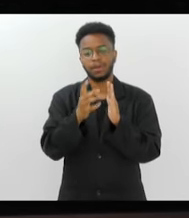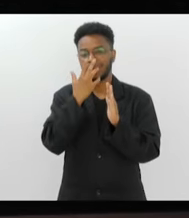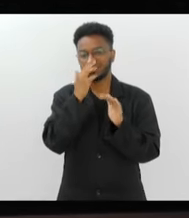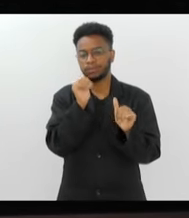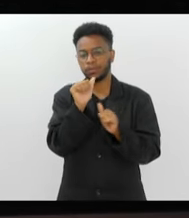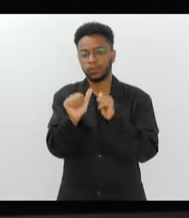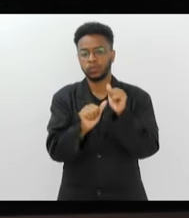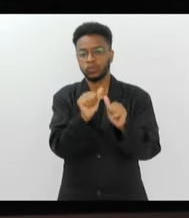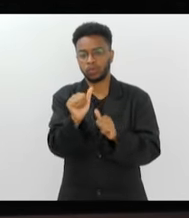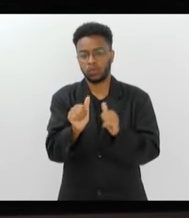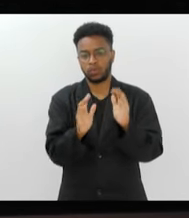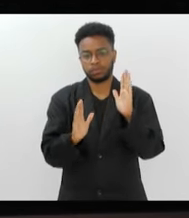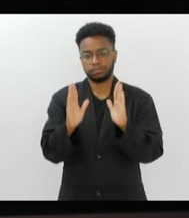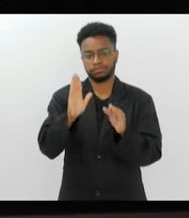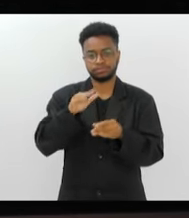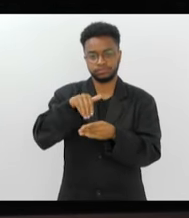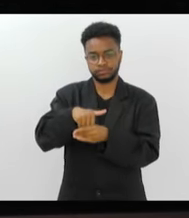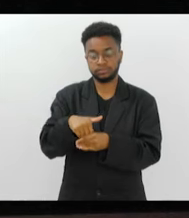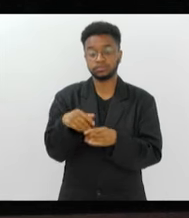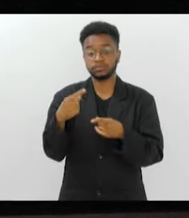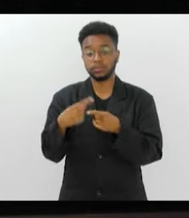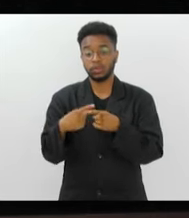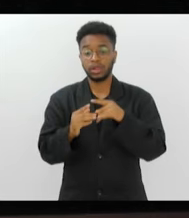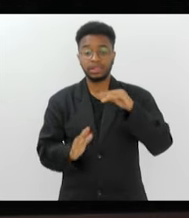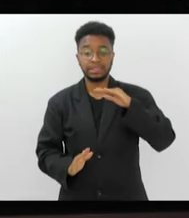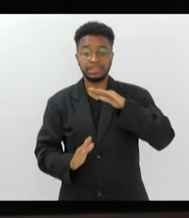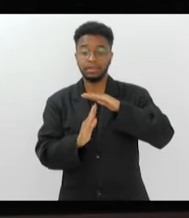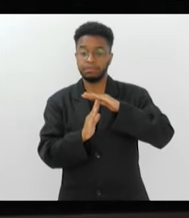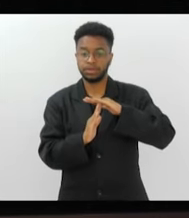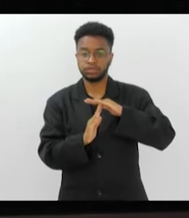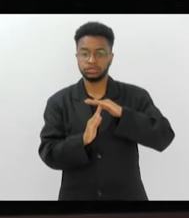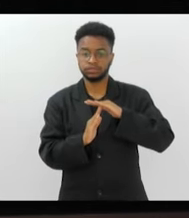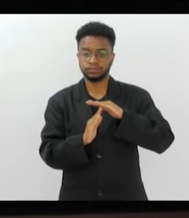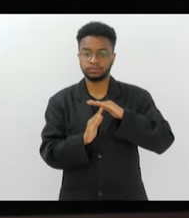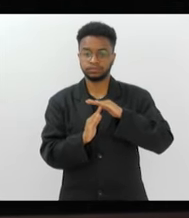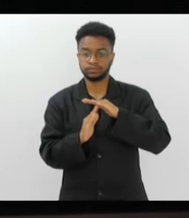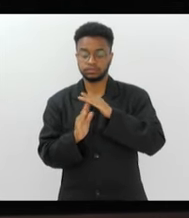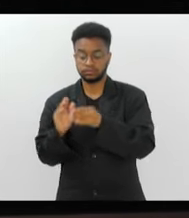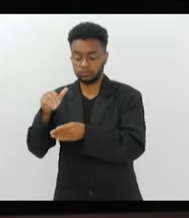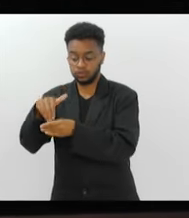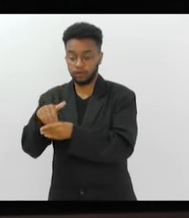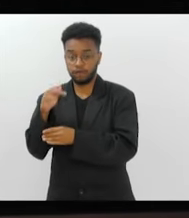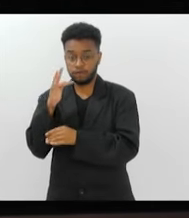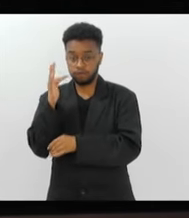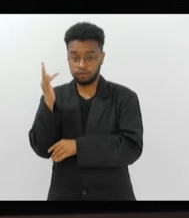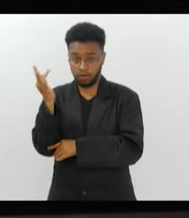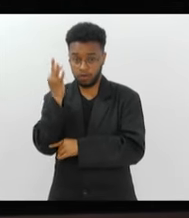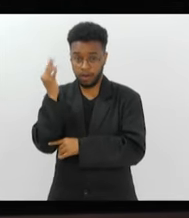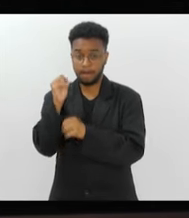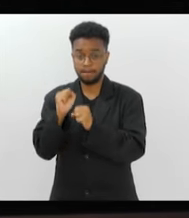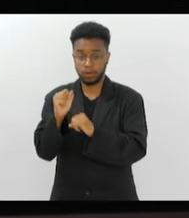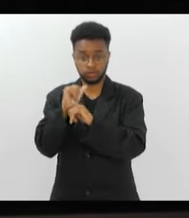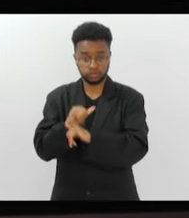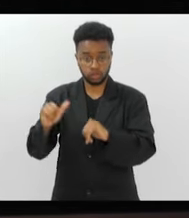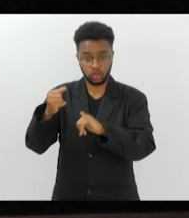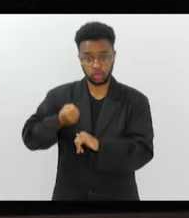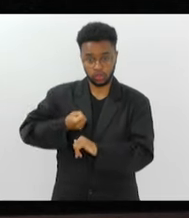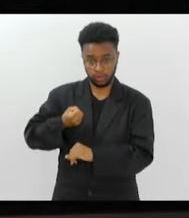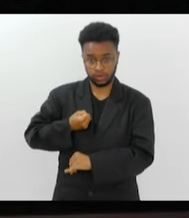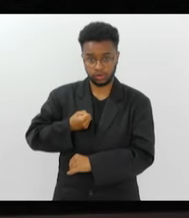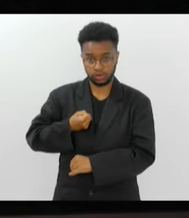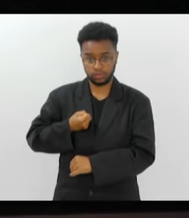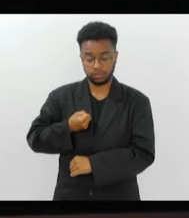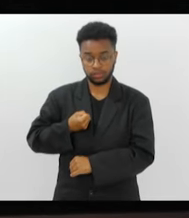eleições, é porque o limite entre a eleição formal, onde você pode difundir o seu número,